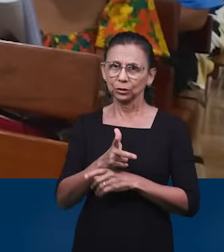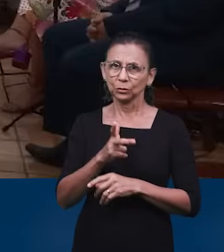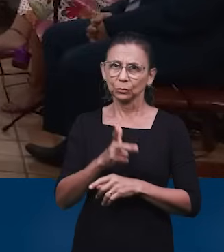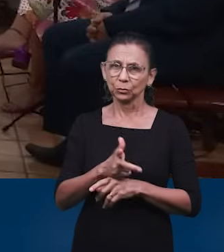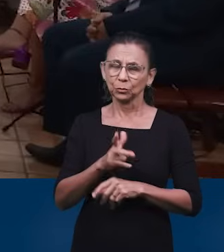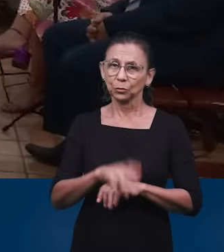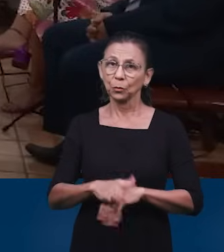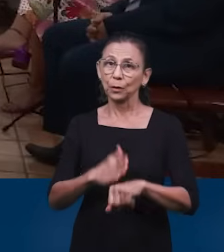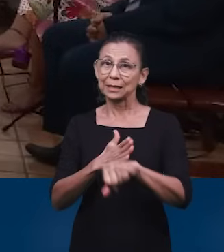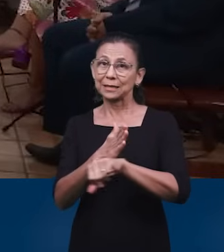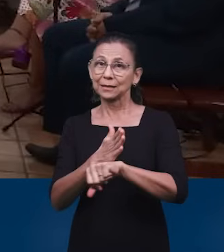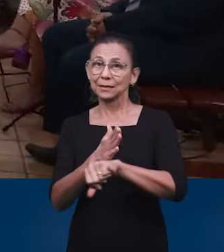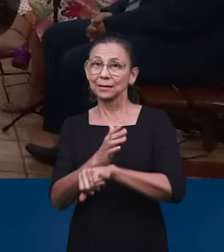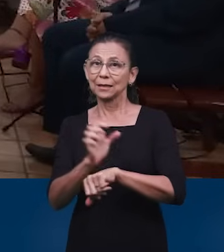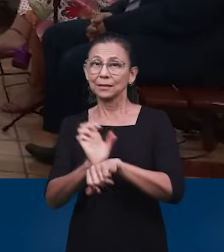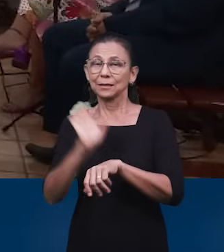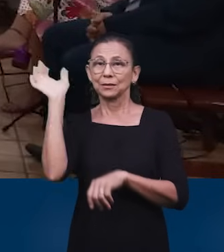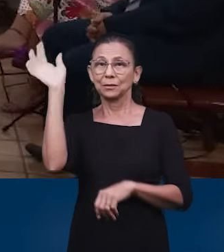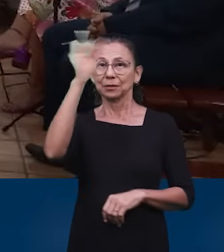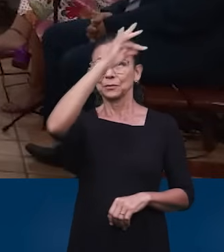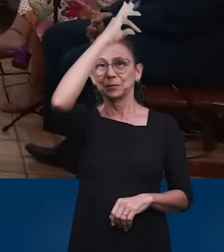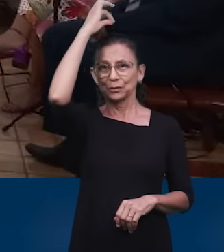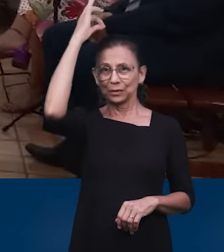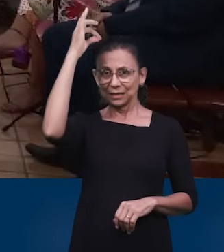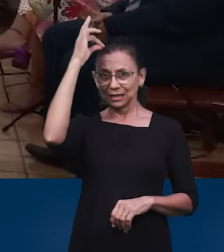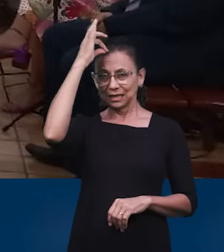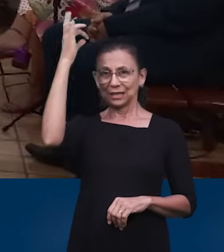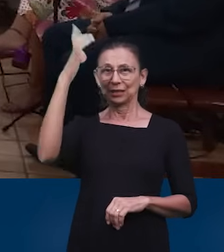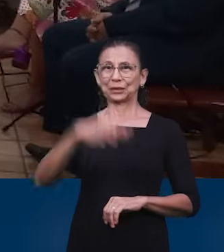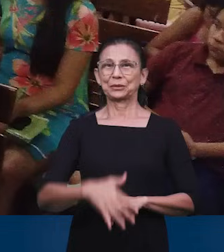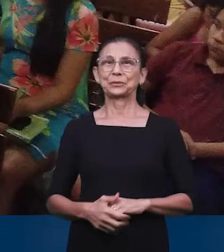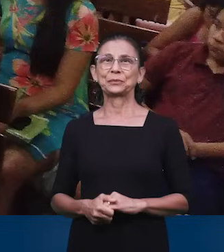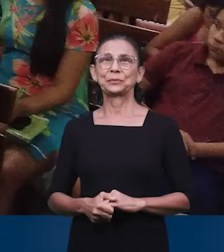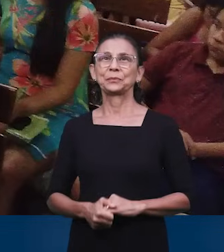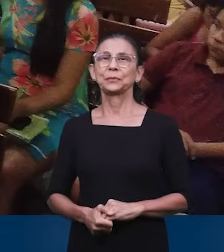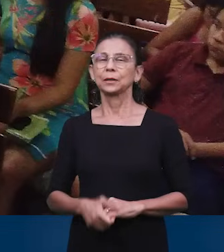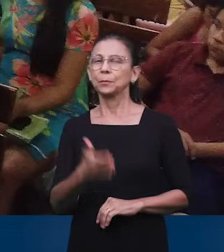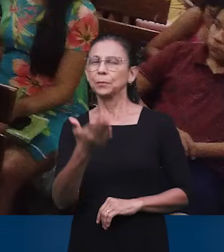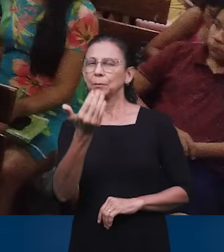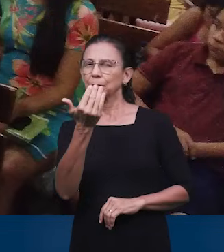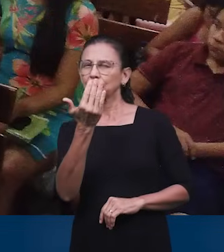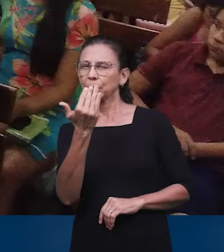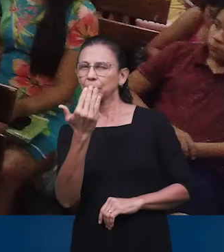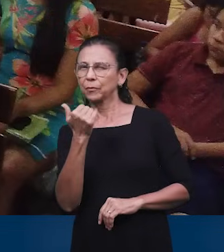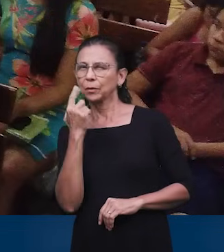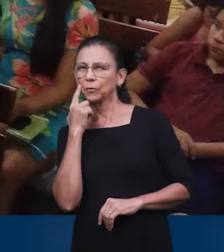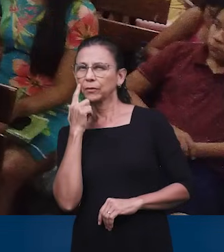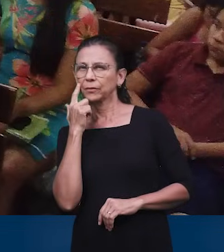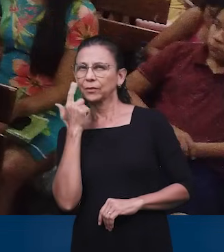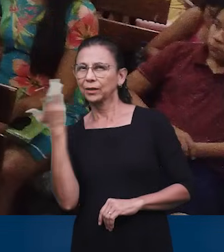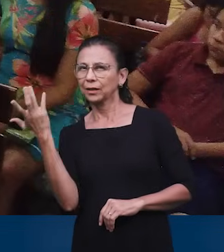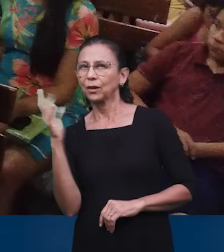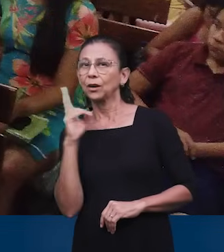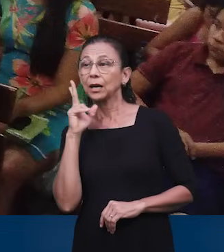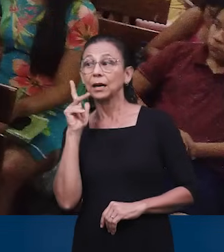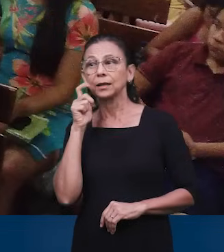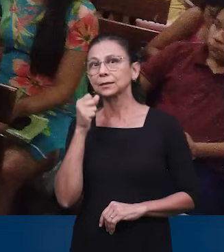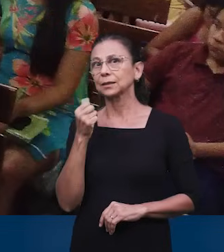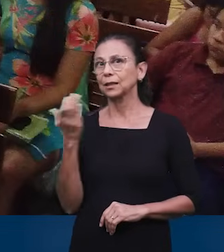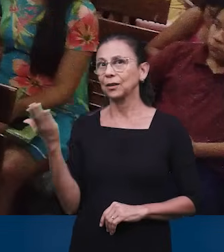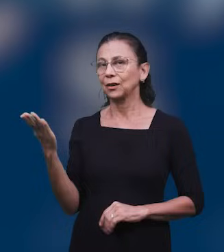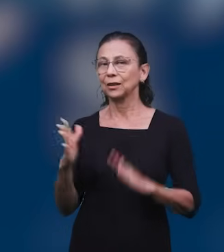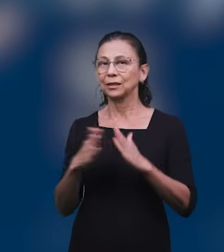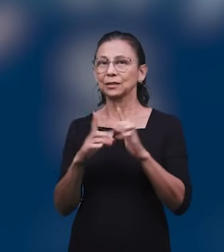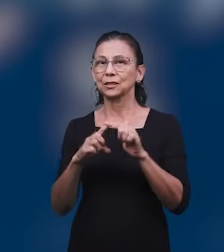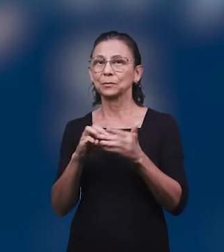Barcelona, que fica no município de Serra, na Grande Vitória, no estado do Espírito Santo. Vem comigo, tem mais ceia, hein? Ceia ali com os irmãos